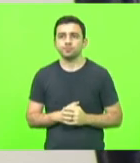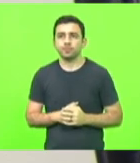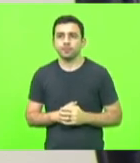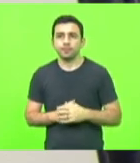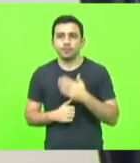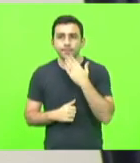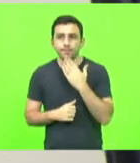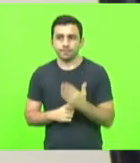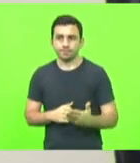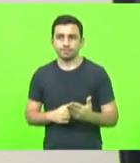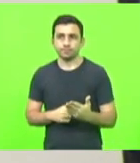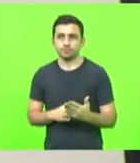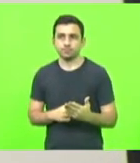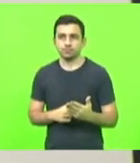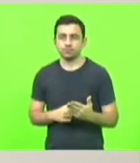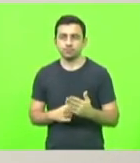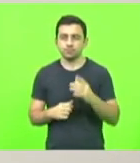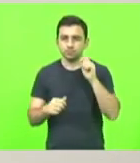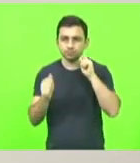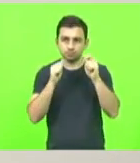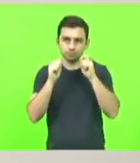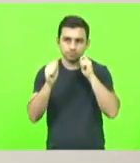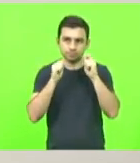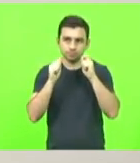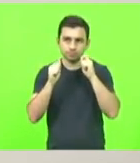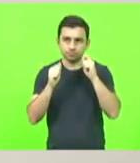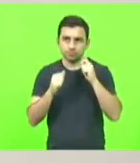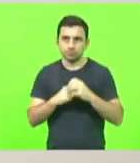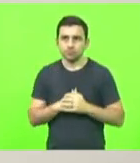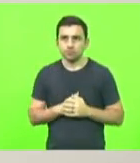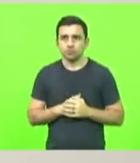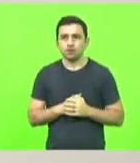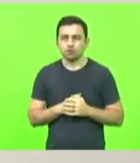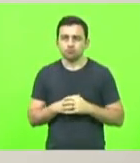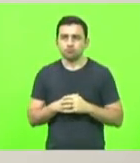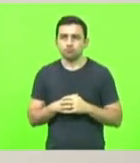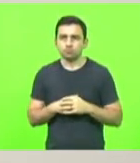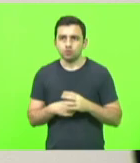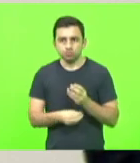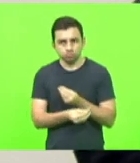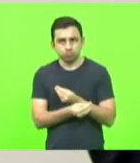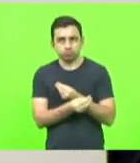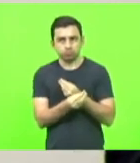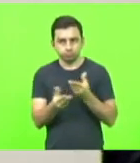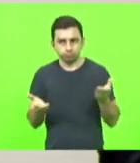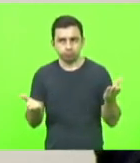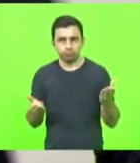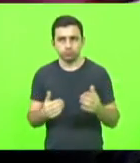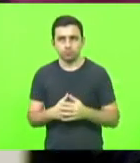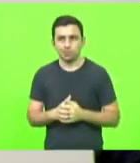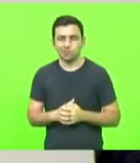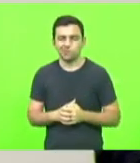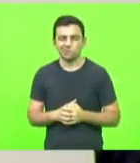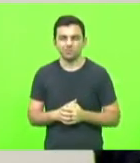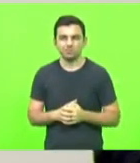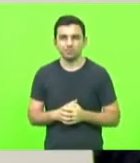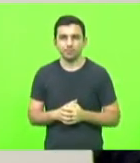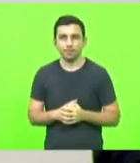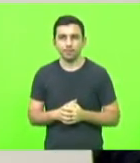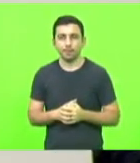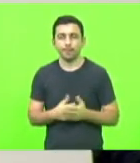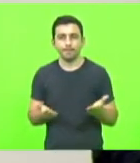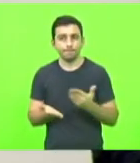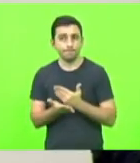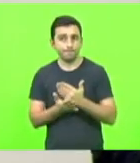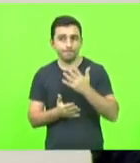solicito que a assessoria proceda à distribuição do expediente. E entraremos em